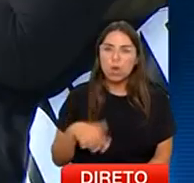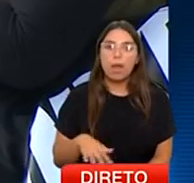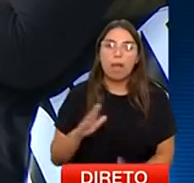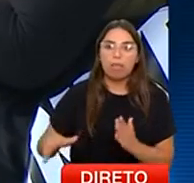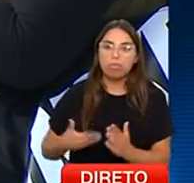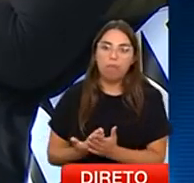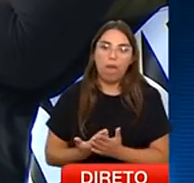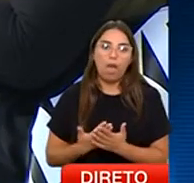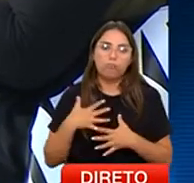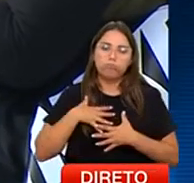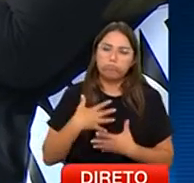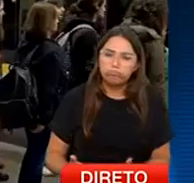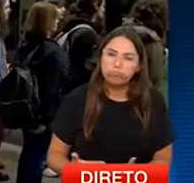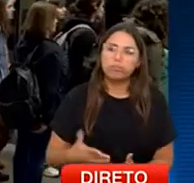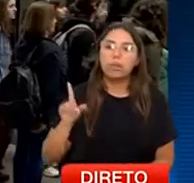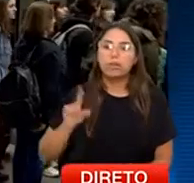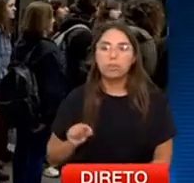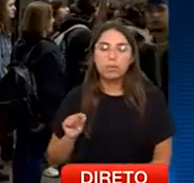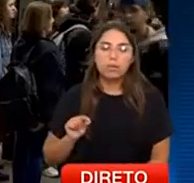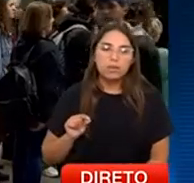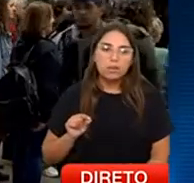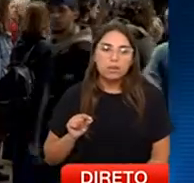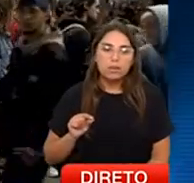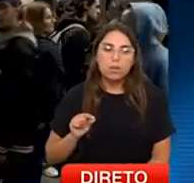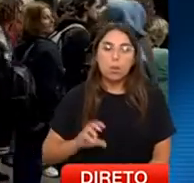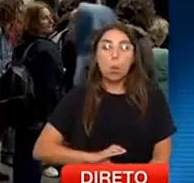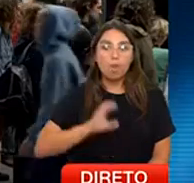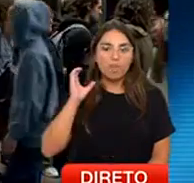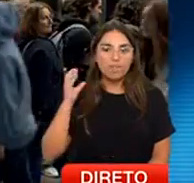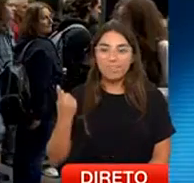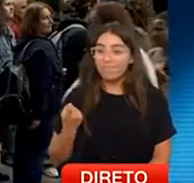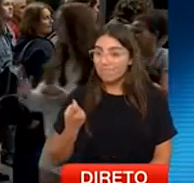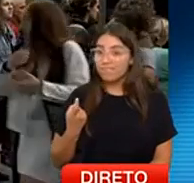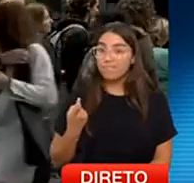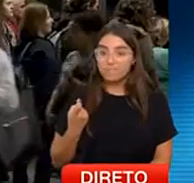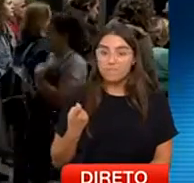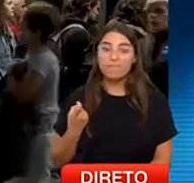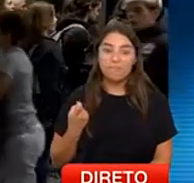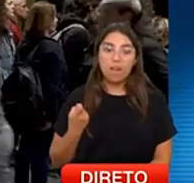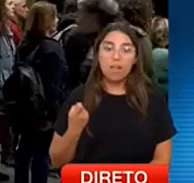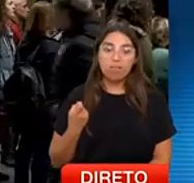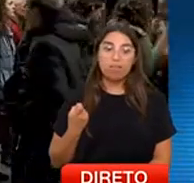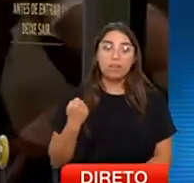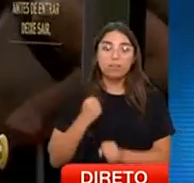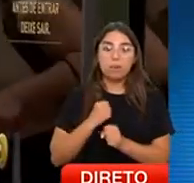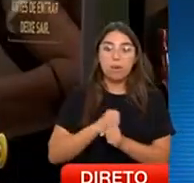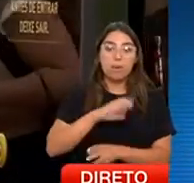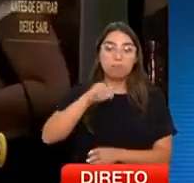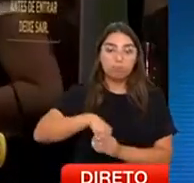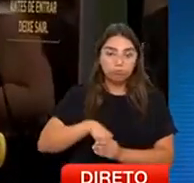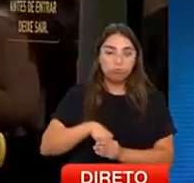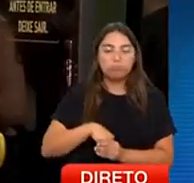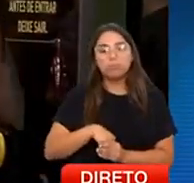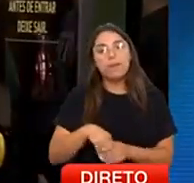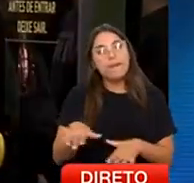as trabalhadoras e trabalhadores muitas vezes dificuldades na confiança e na relação horizontal e vertical dentro de uma organização e portanto que tenha uma